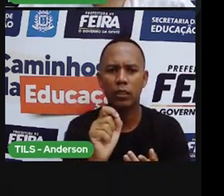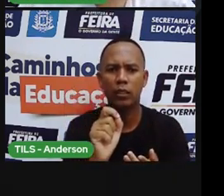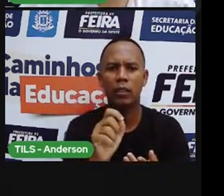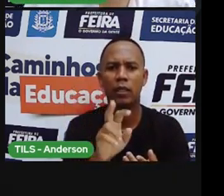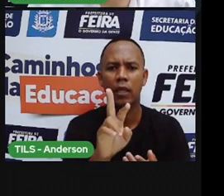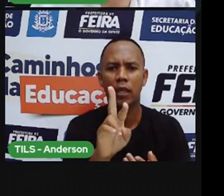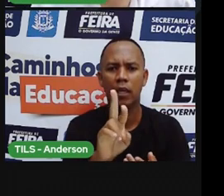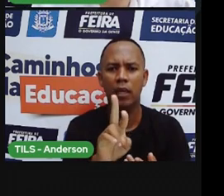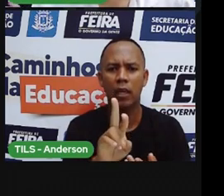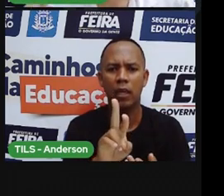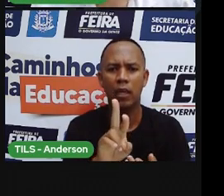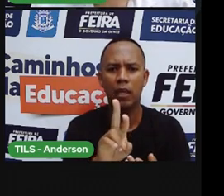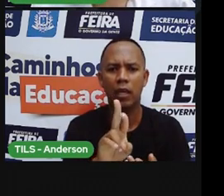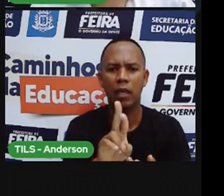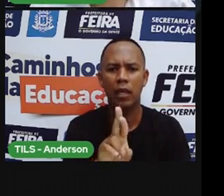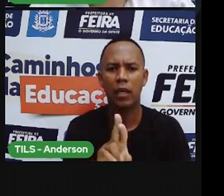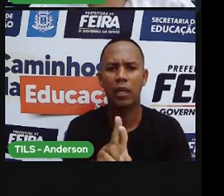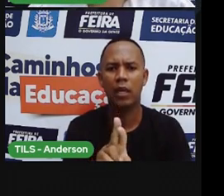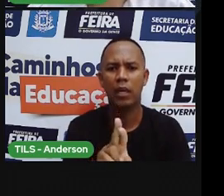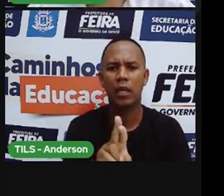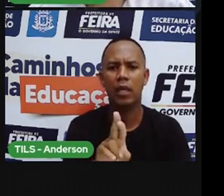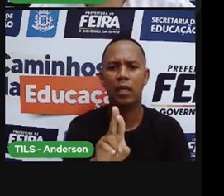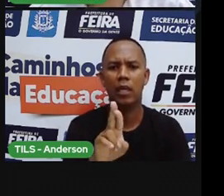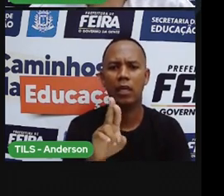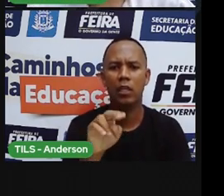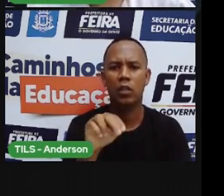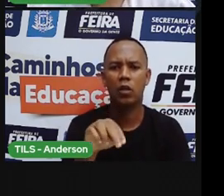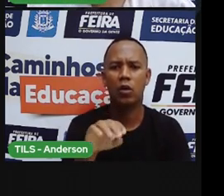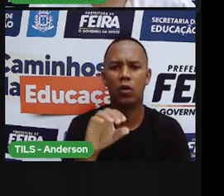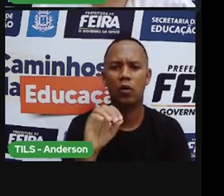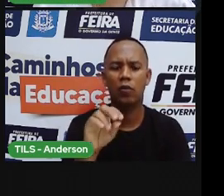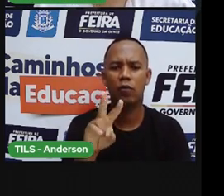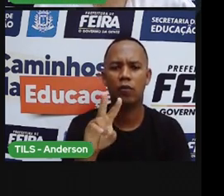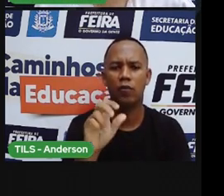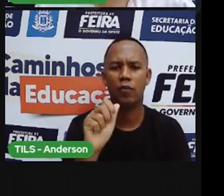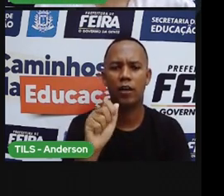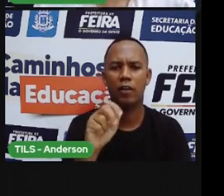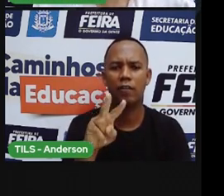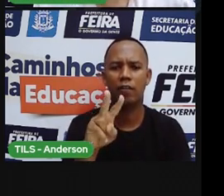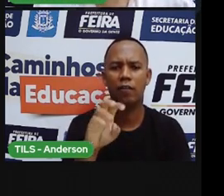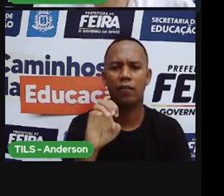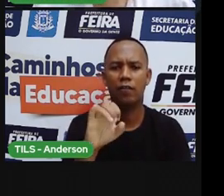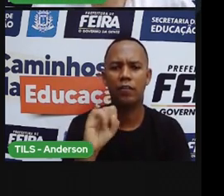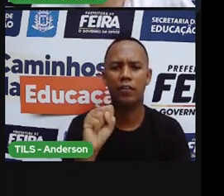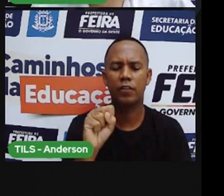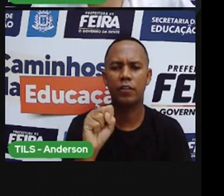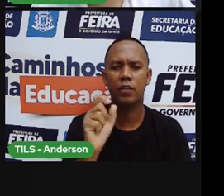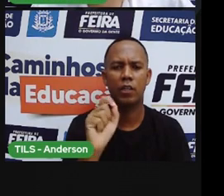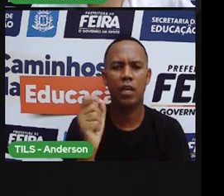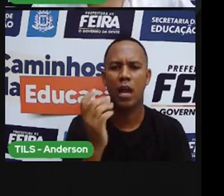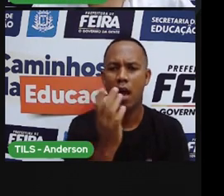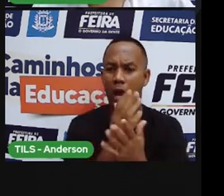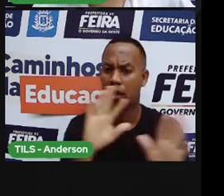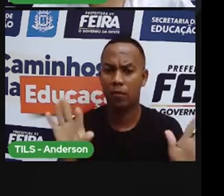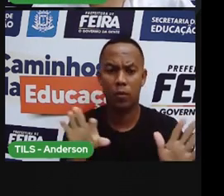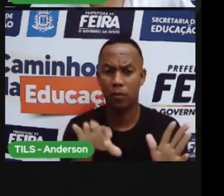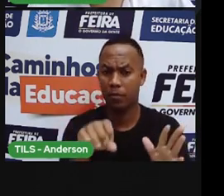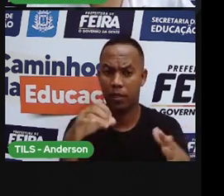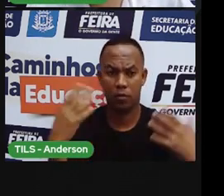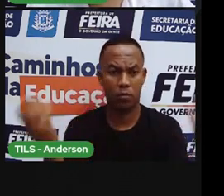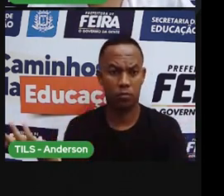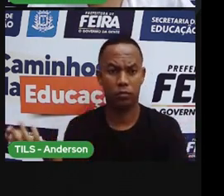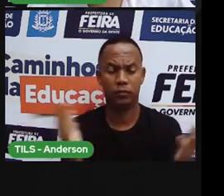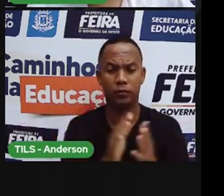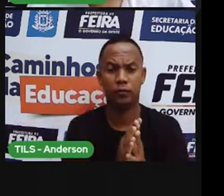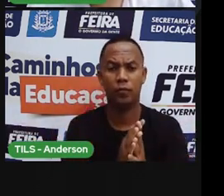renovável? Ele é não renovável, porque quando acaba, acabou de vez. Ou para o que seria um renovável? Por exemplo,